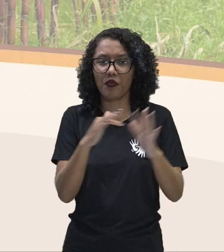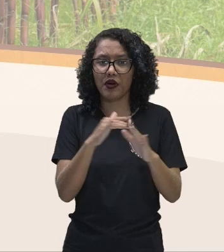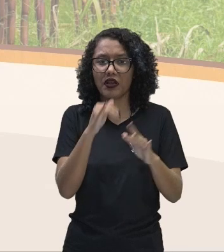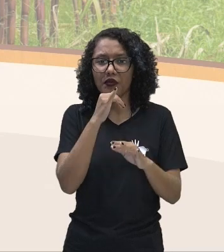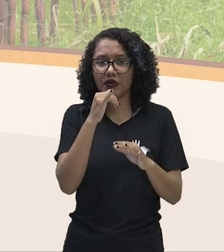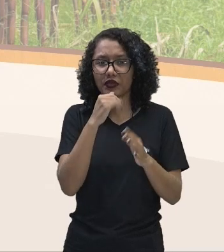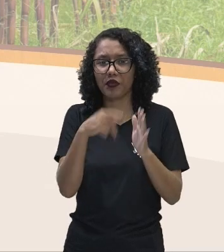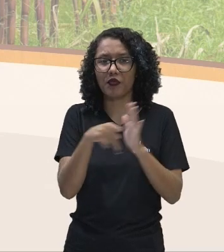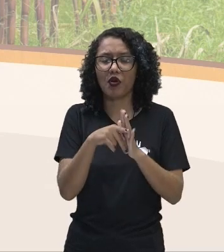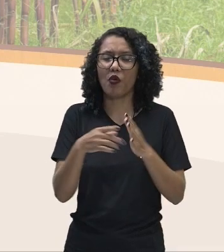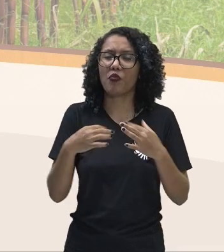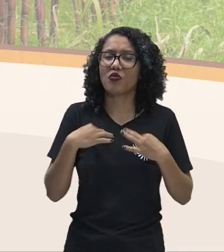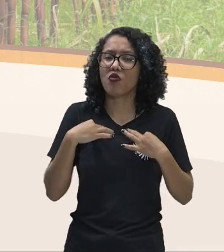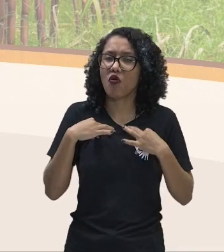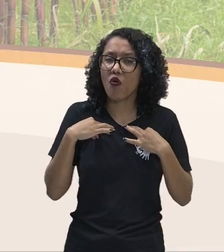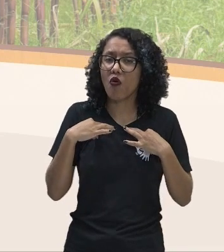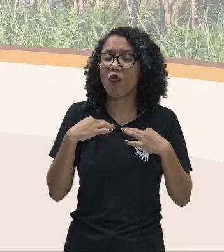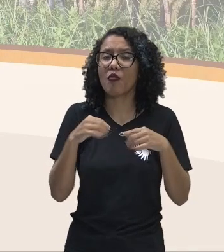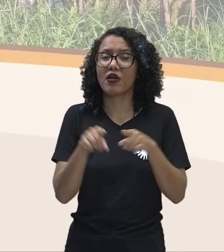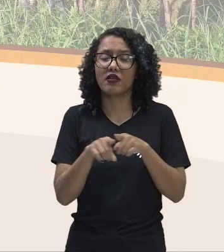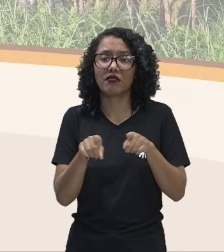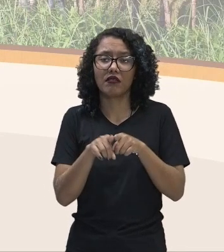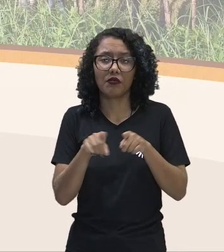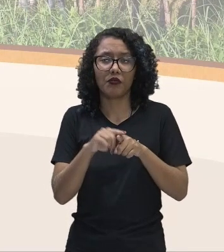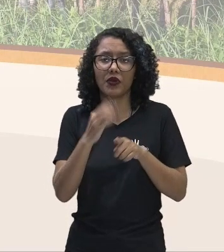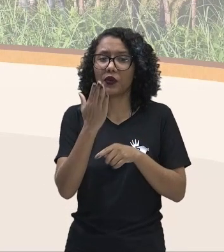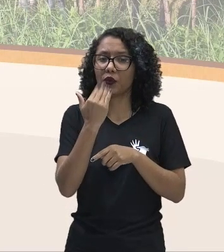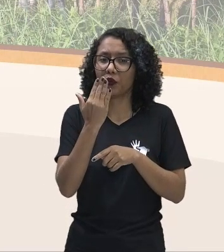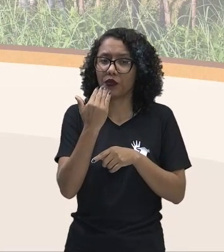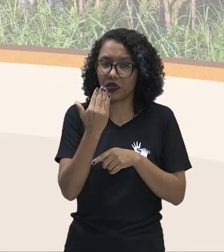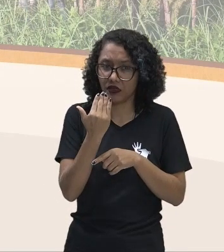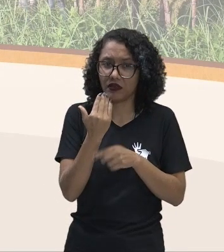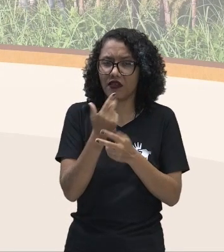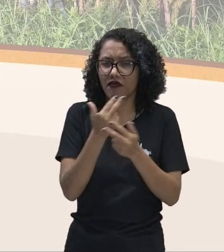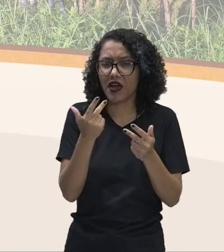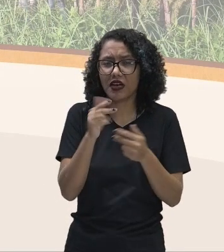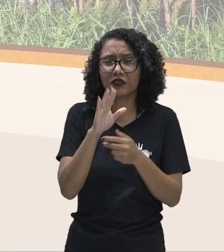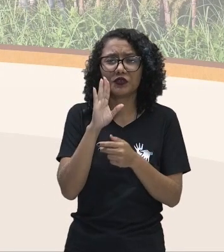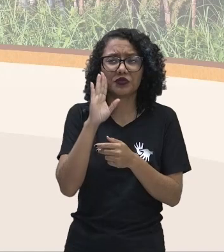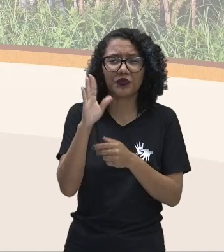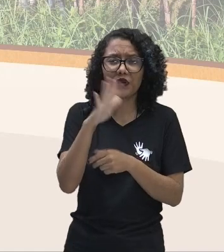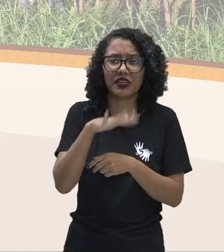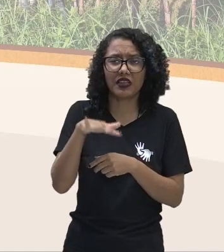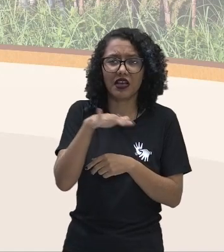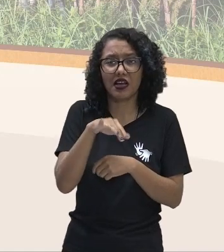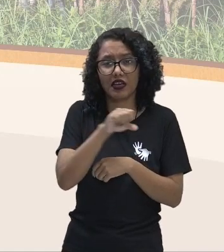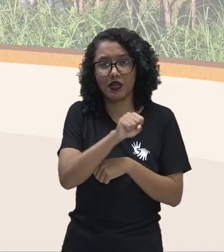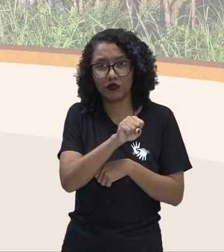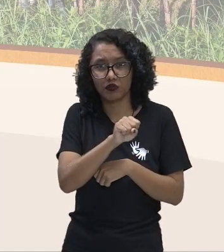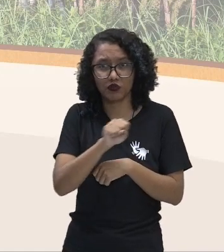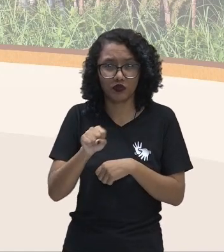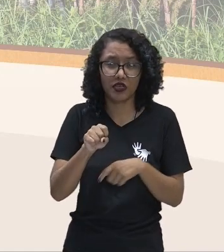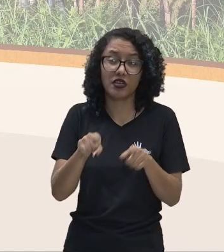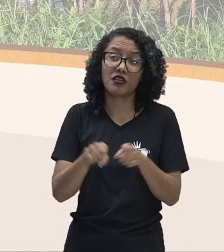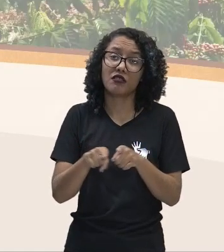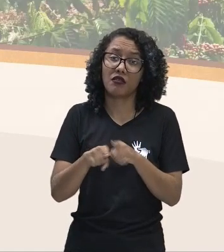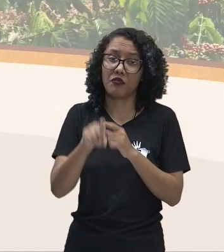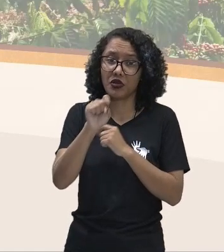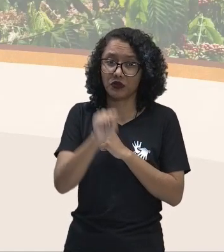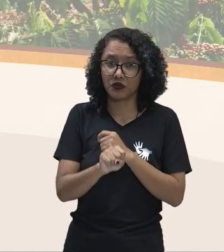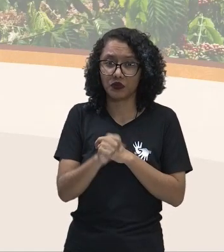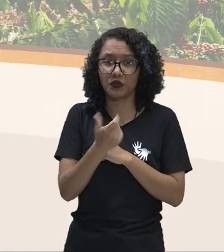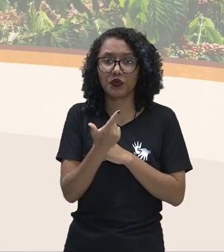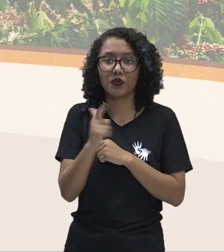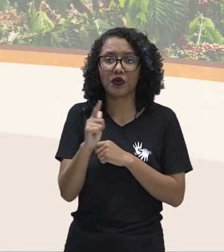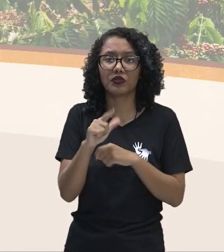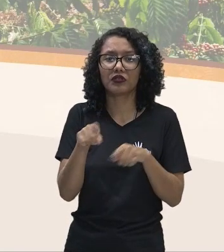e também as alimentícias, principalmente nas regiões Sudeste e Sul. E também a importação